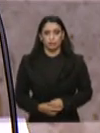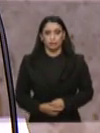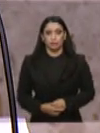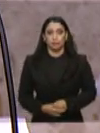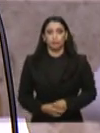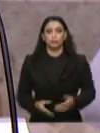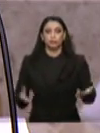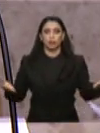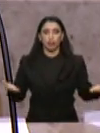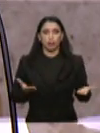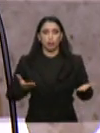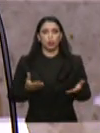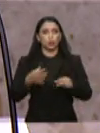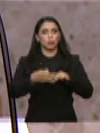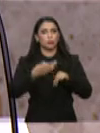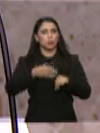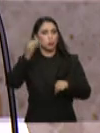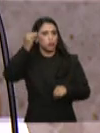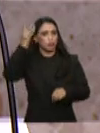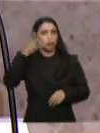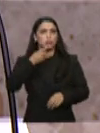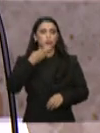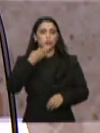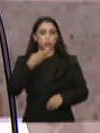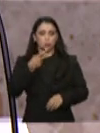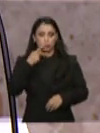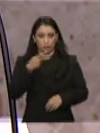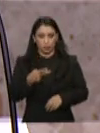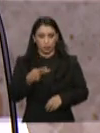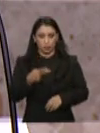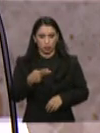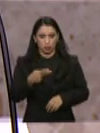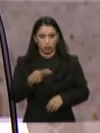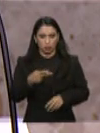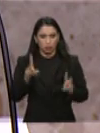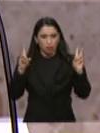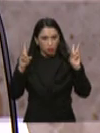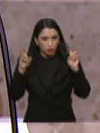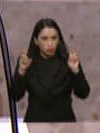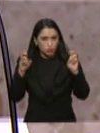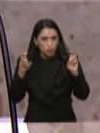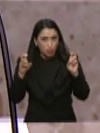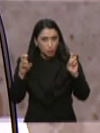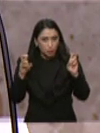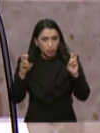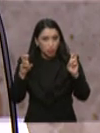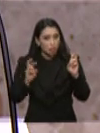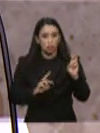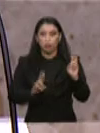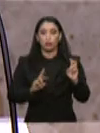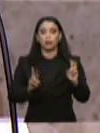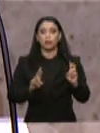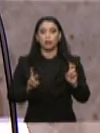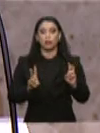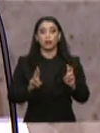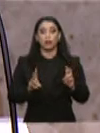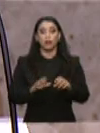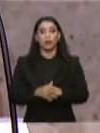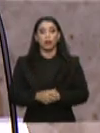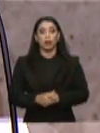Ministro Fux pediu a palavra, mas é com relação a esse aspecto? Não. É